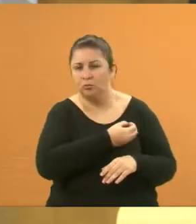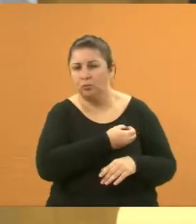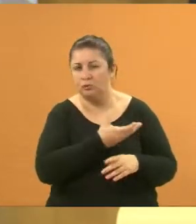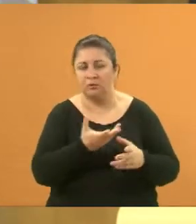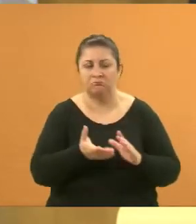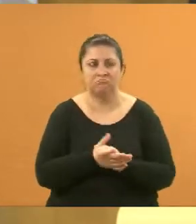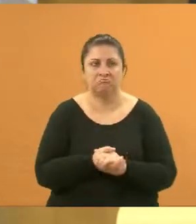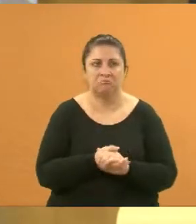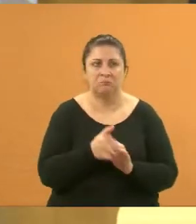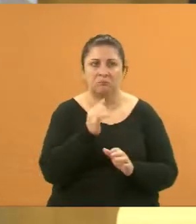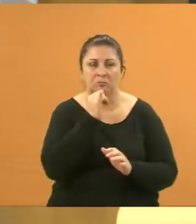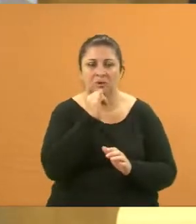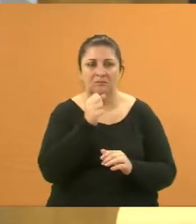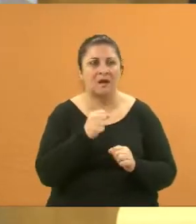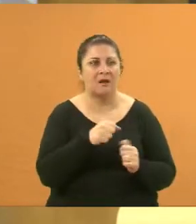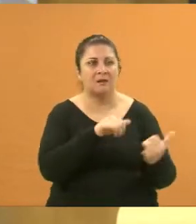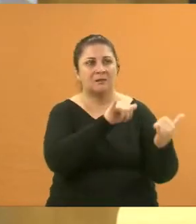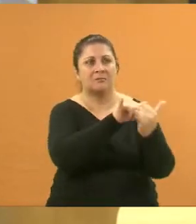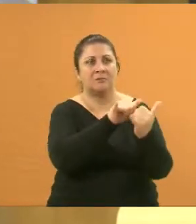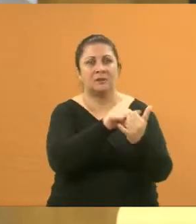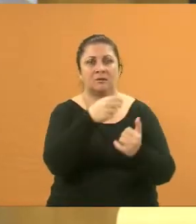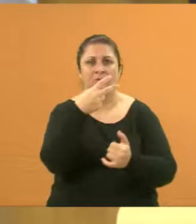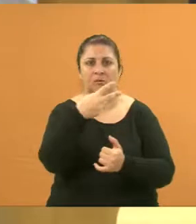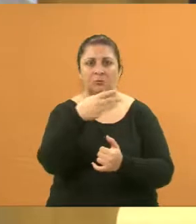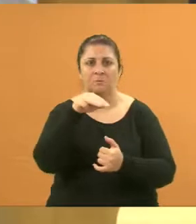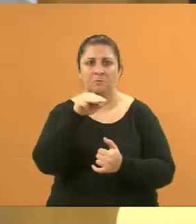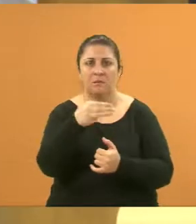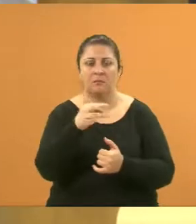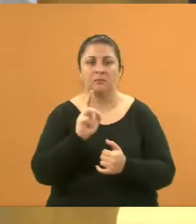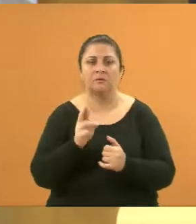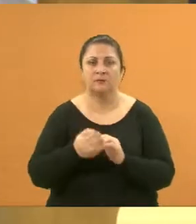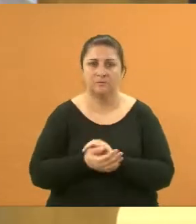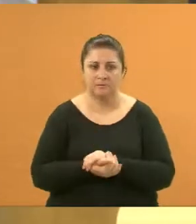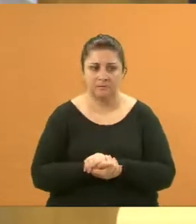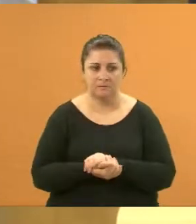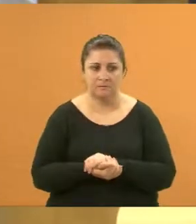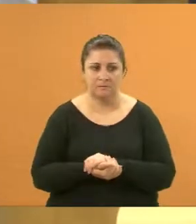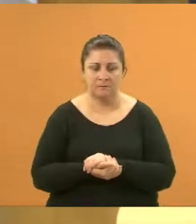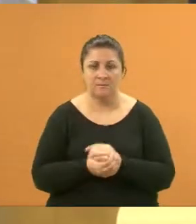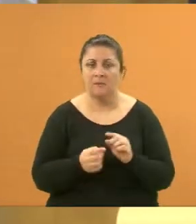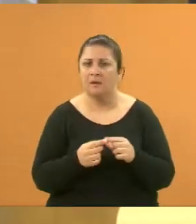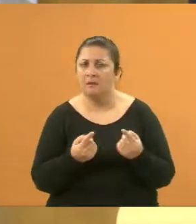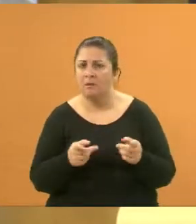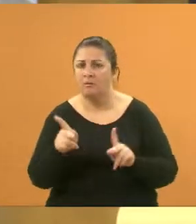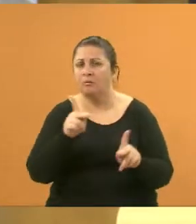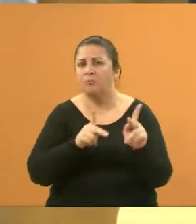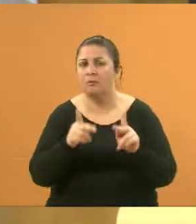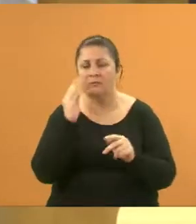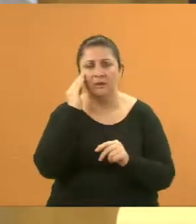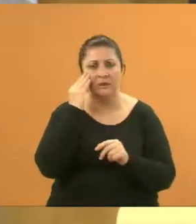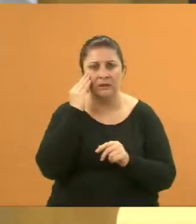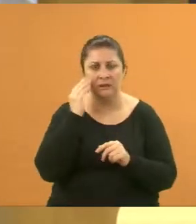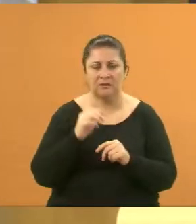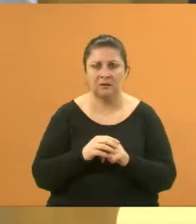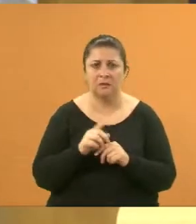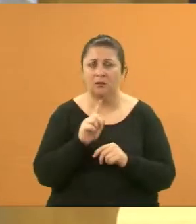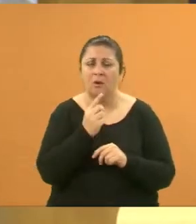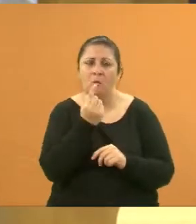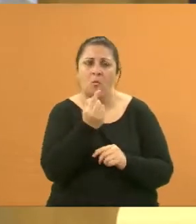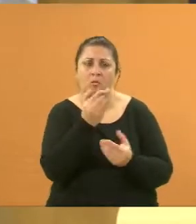dar aqui uma anistia de 2 milhões de reais. Mas, para o munícipe entender, que não é um processo